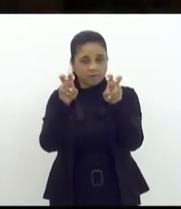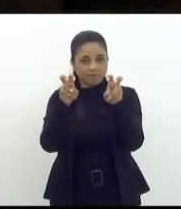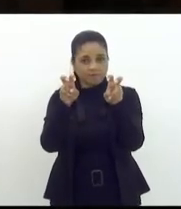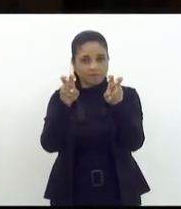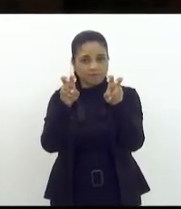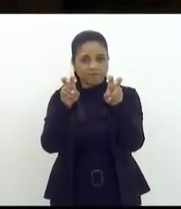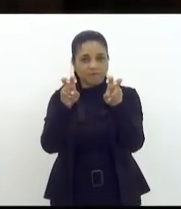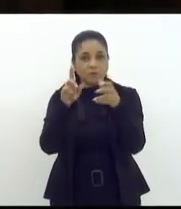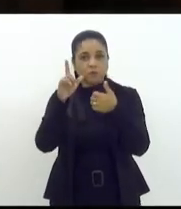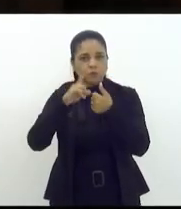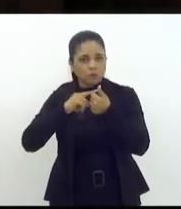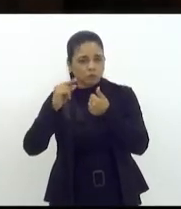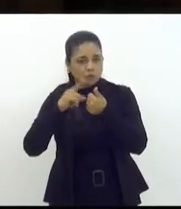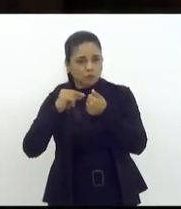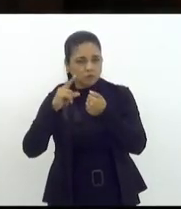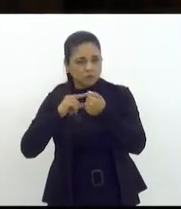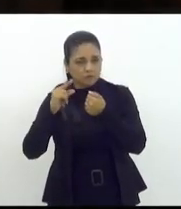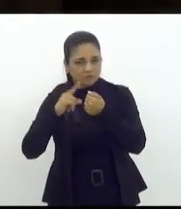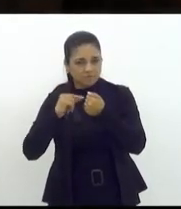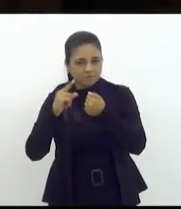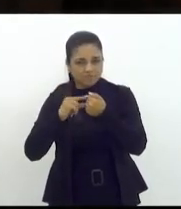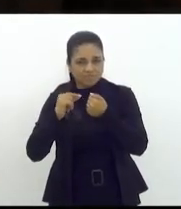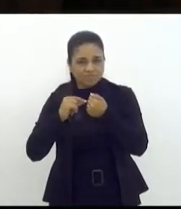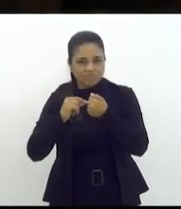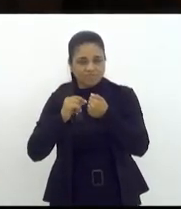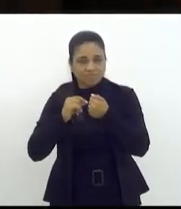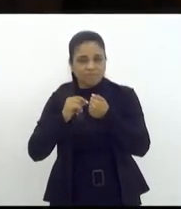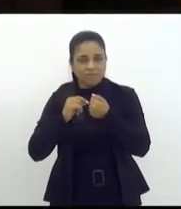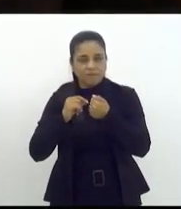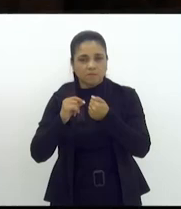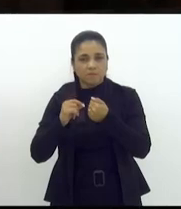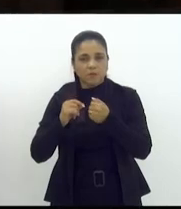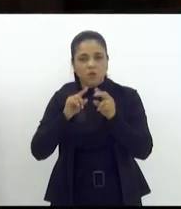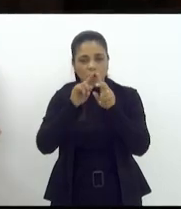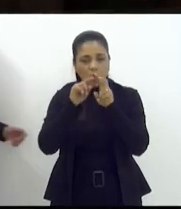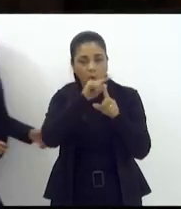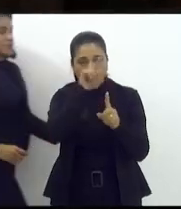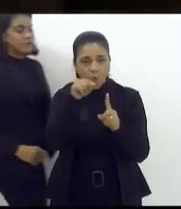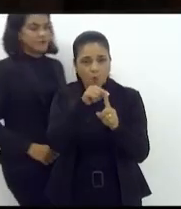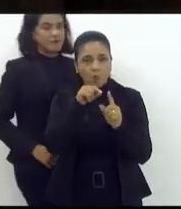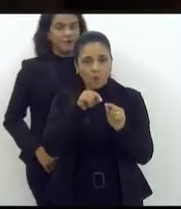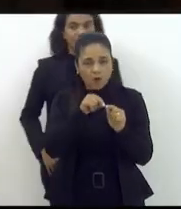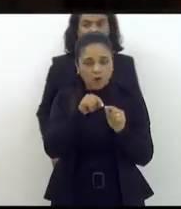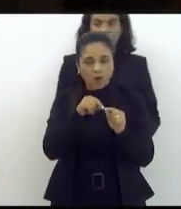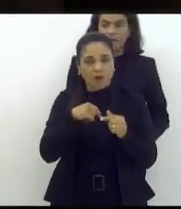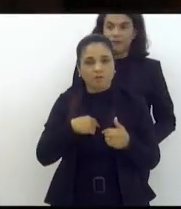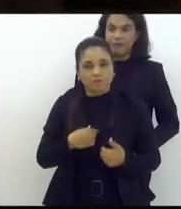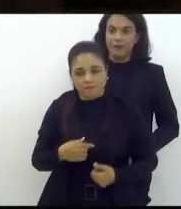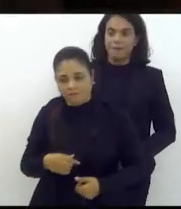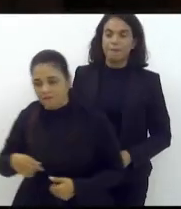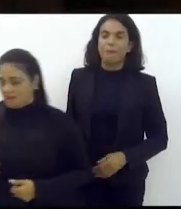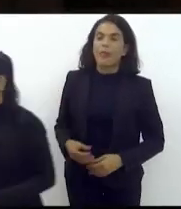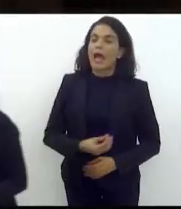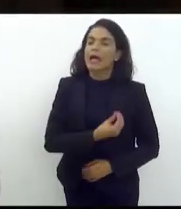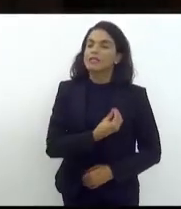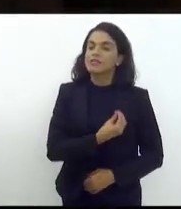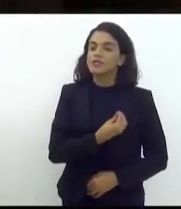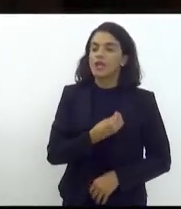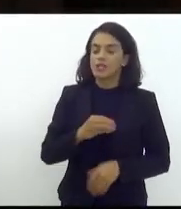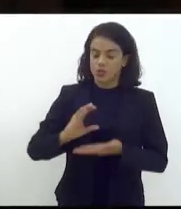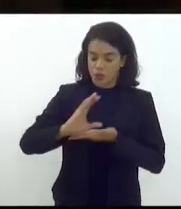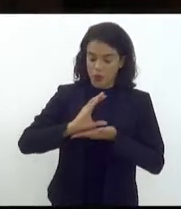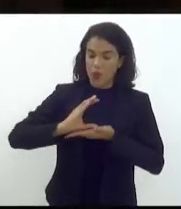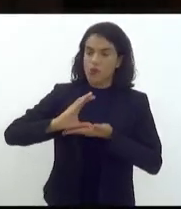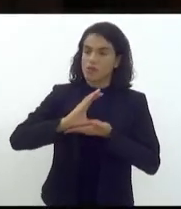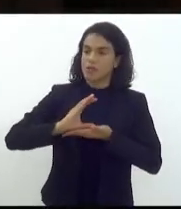deste artigo é exatamente abordagem que eu quero colocar a existência do Conselho